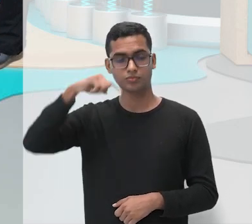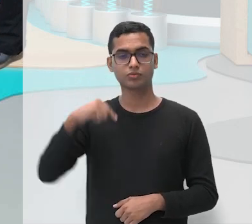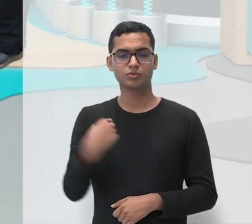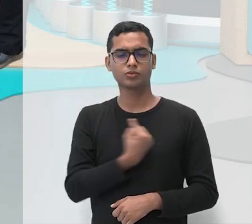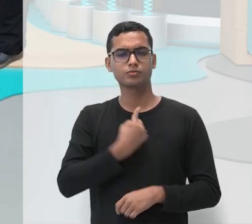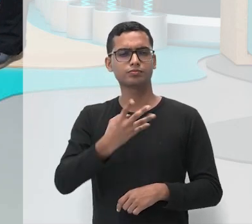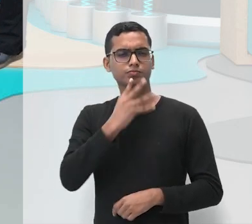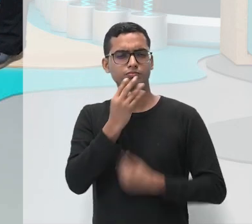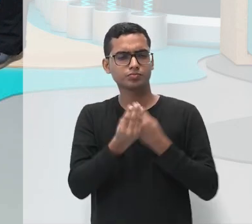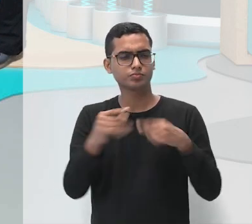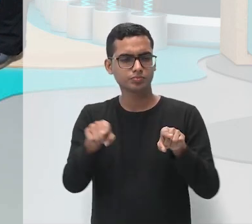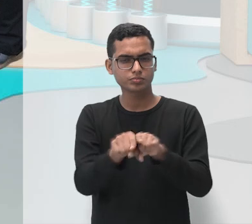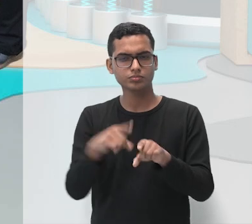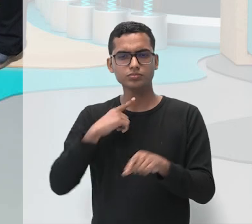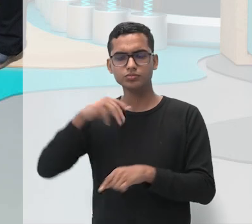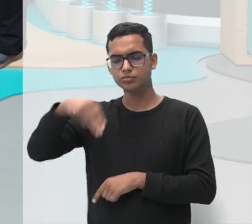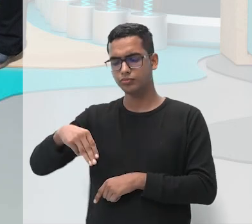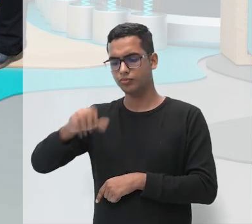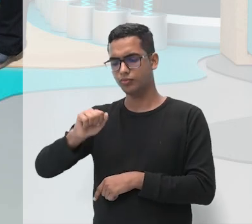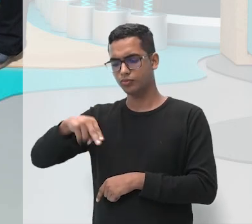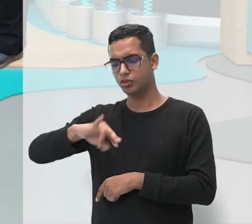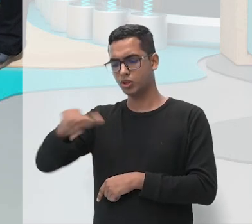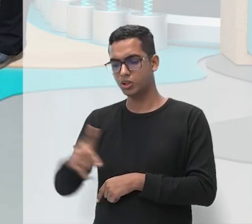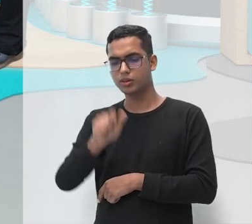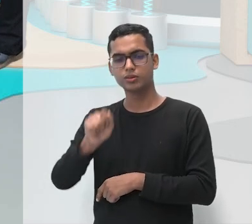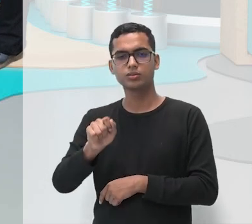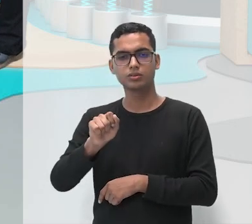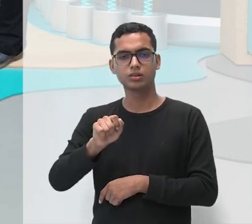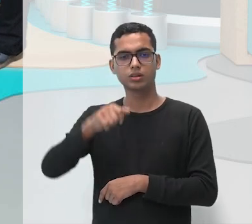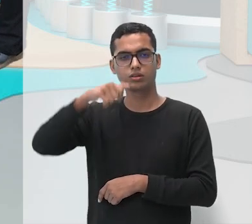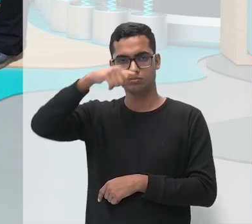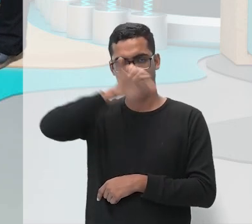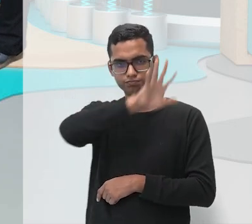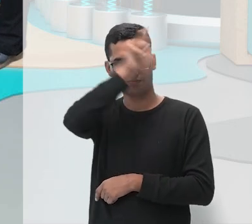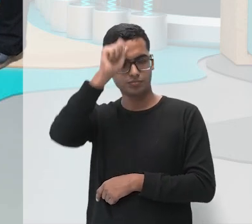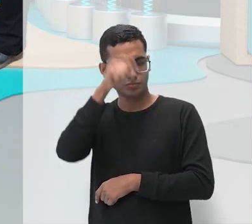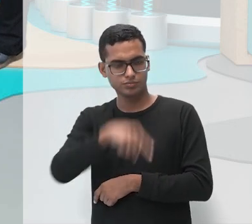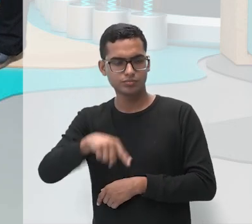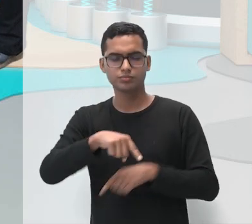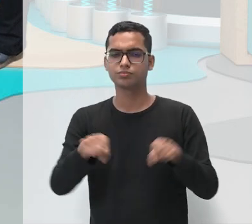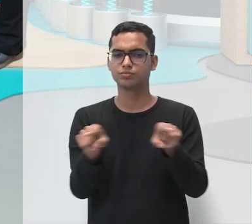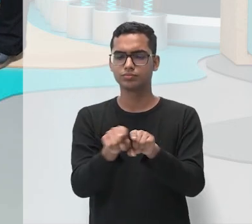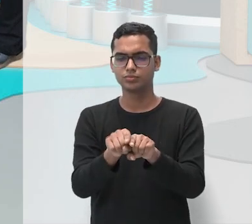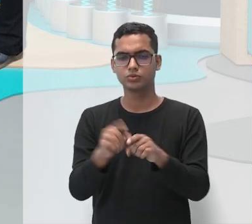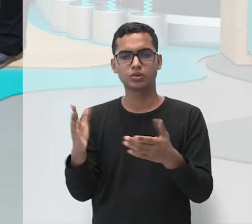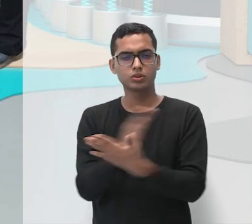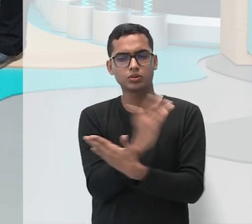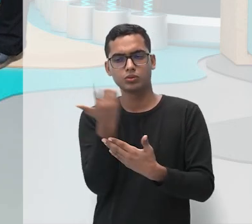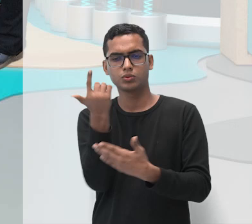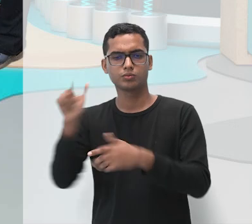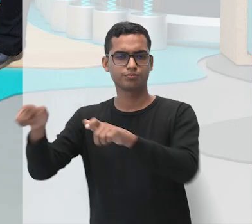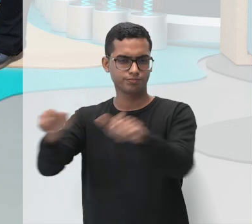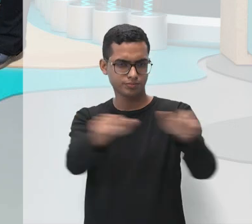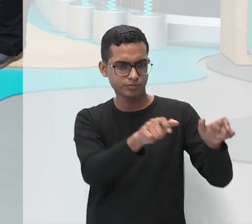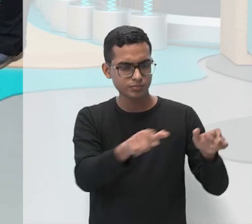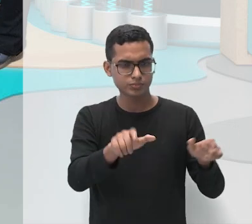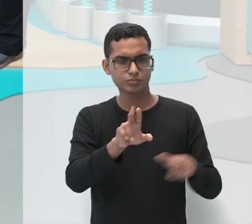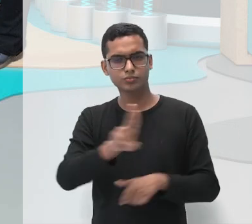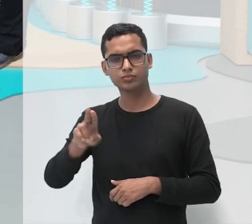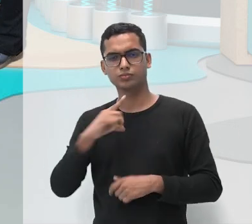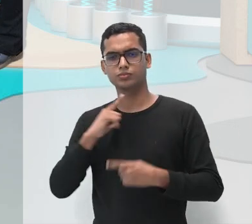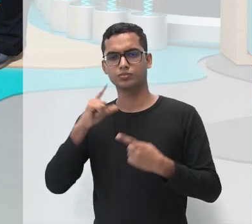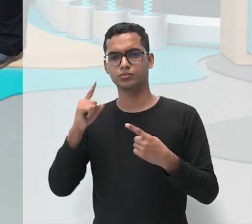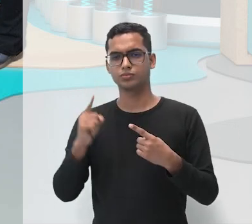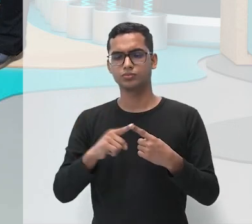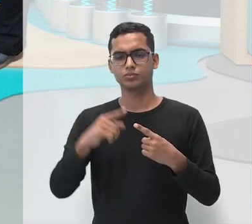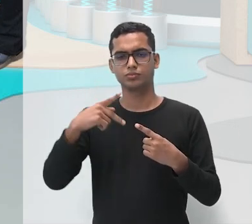outro local tenha outros nomes, que é o que eu irei apresentar para vocês. Então, em alguns lugares, a manja, ela pode ser chamada